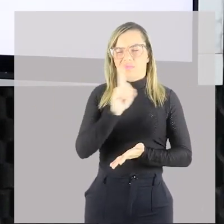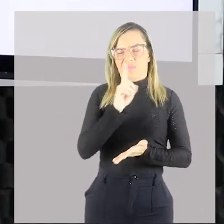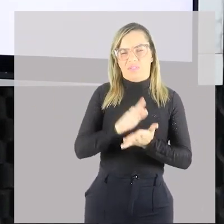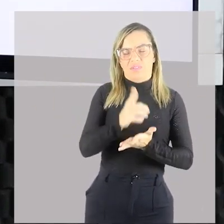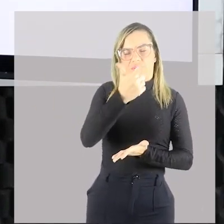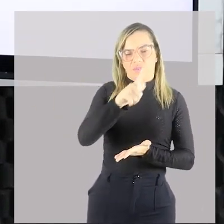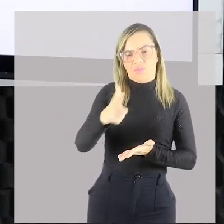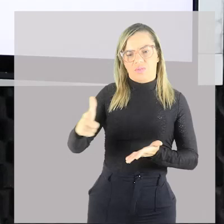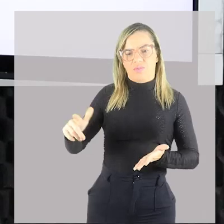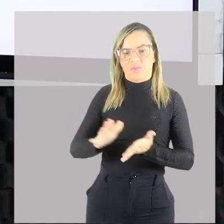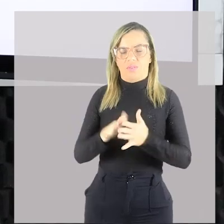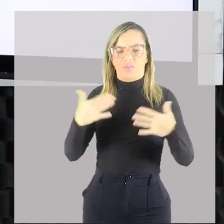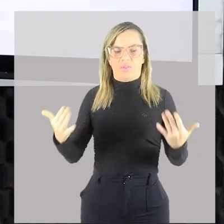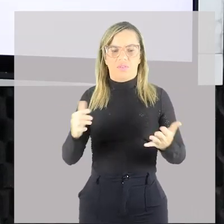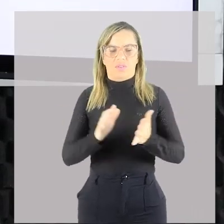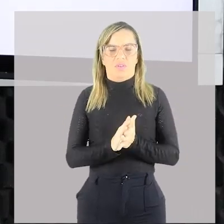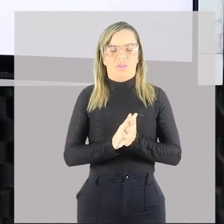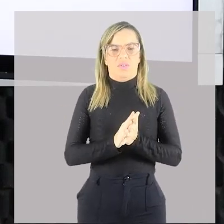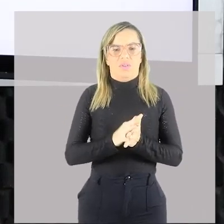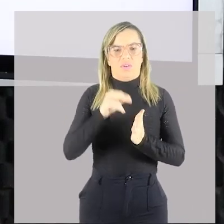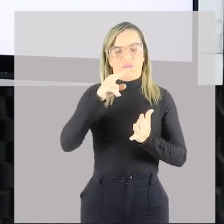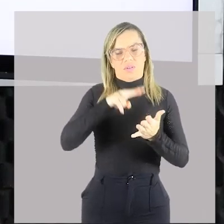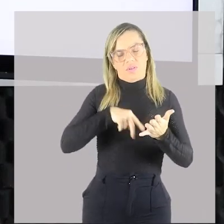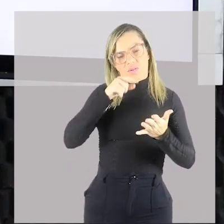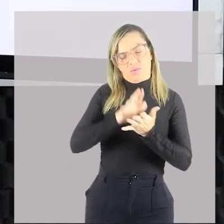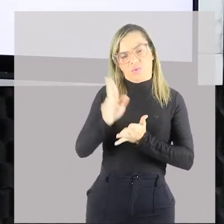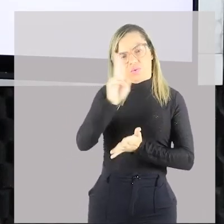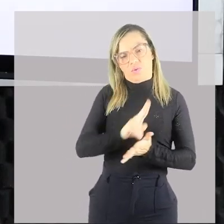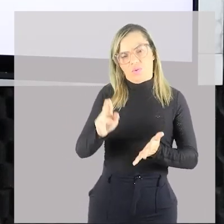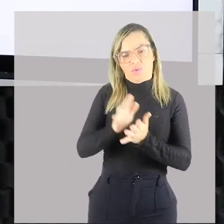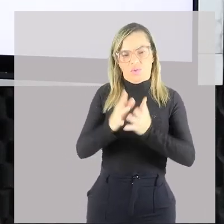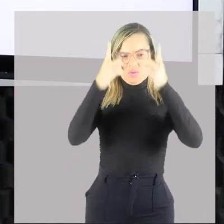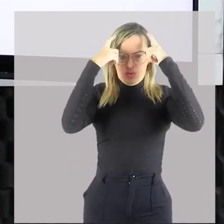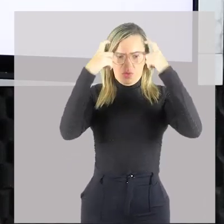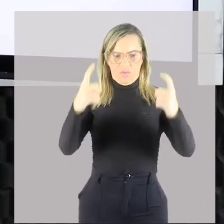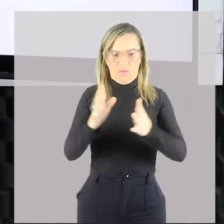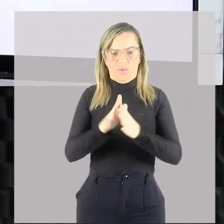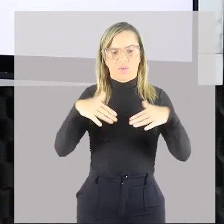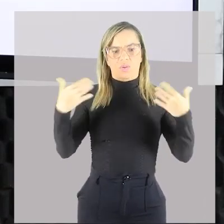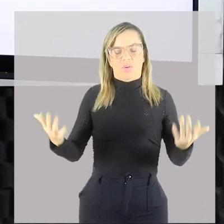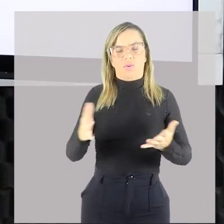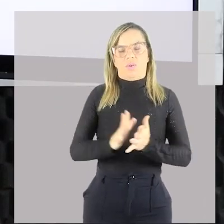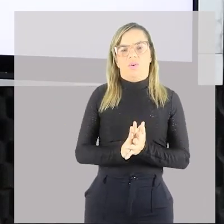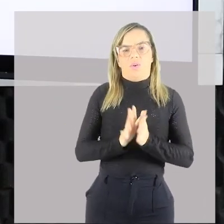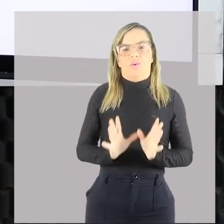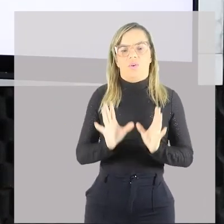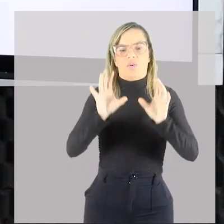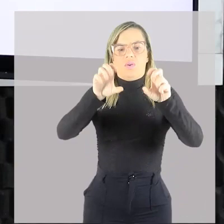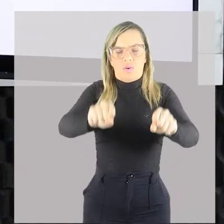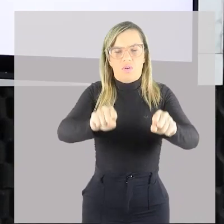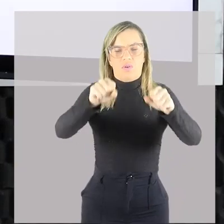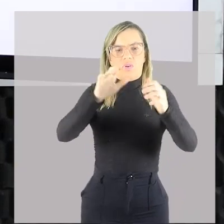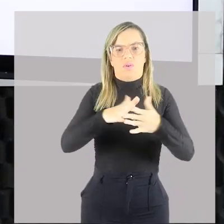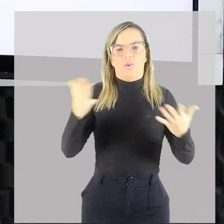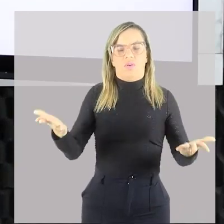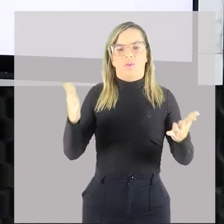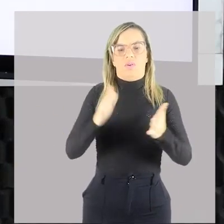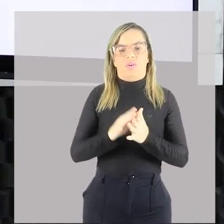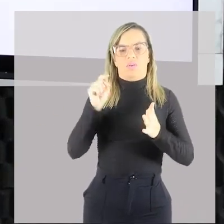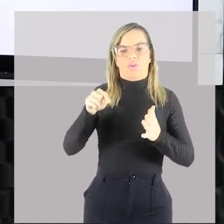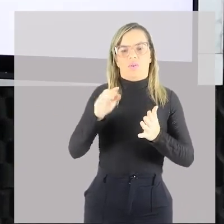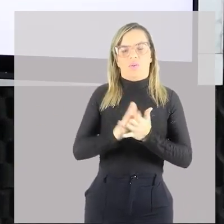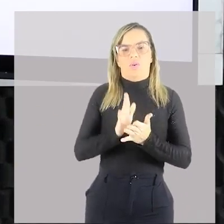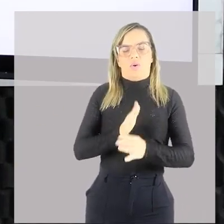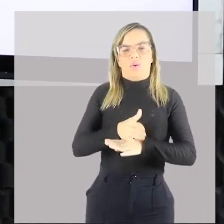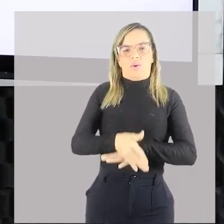há esta prerrogativa do uso da violência para a invasão e para a dominação extremamente ali